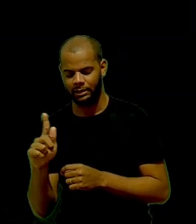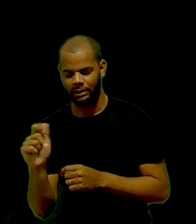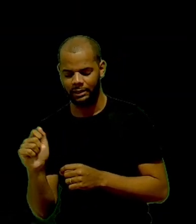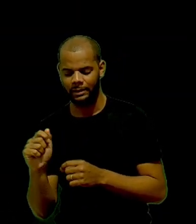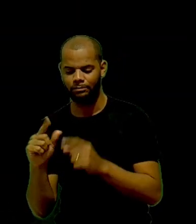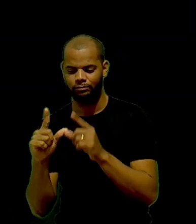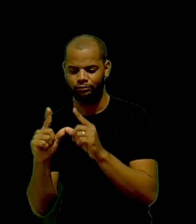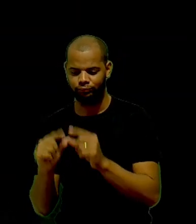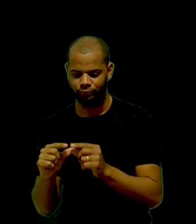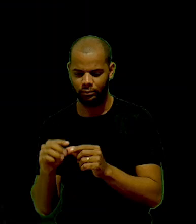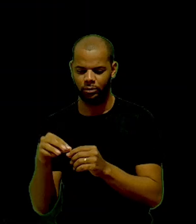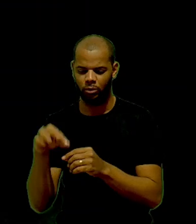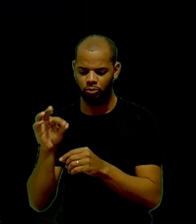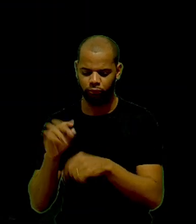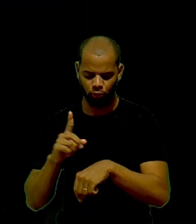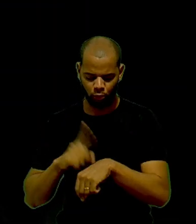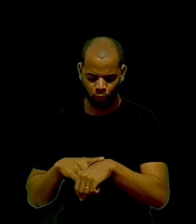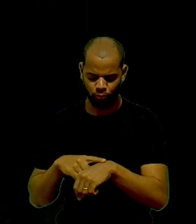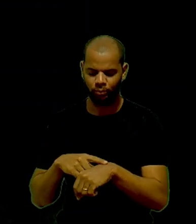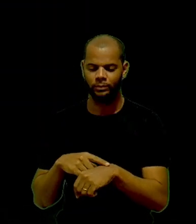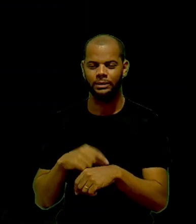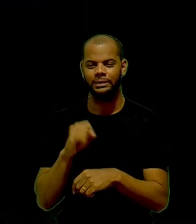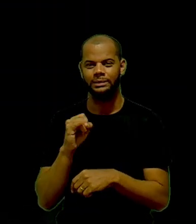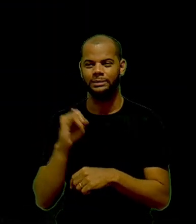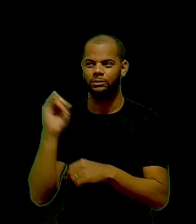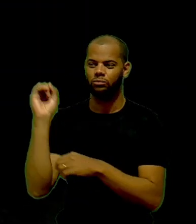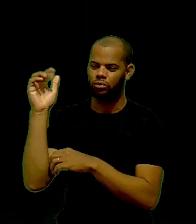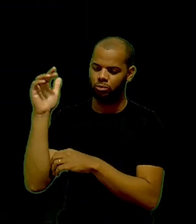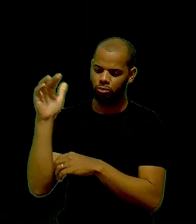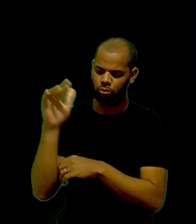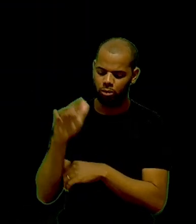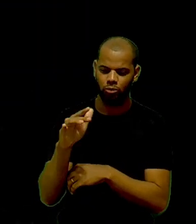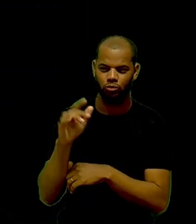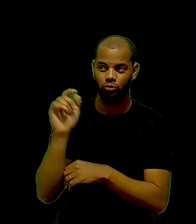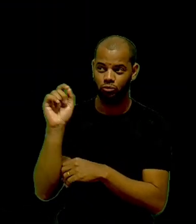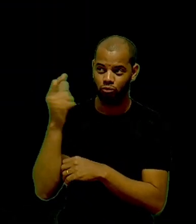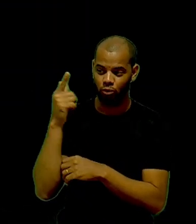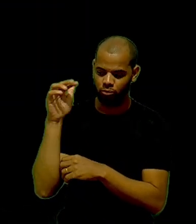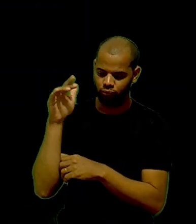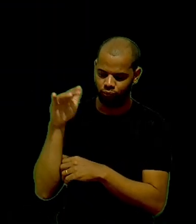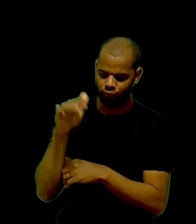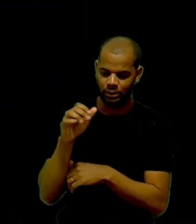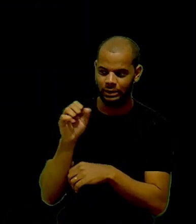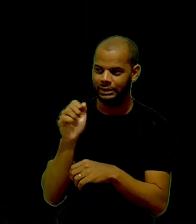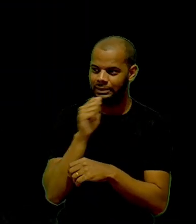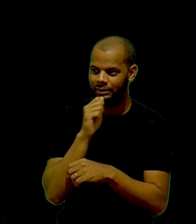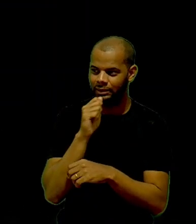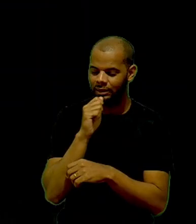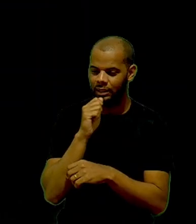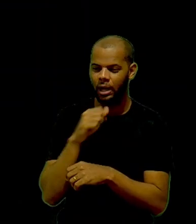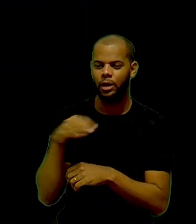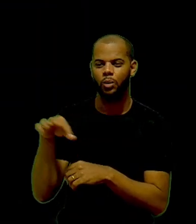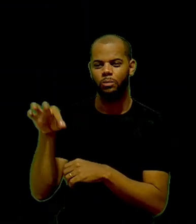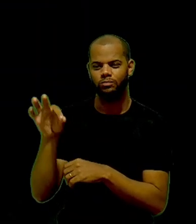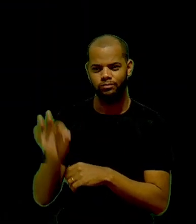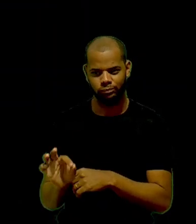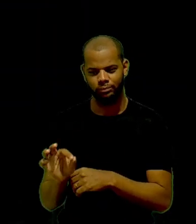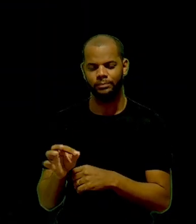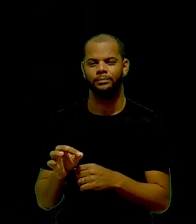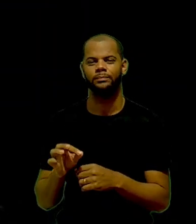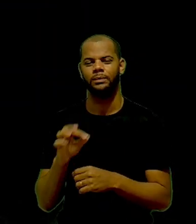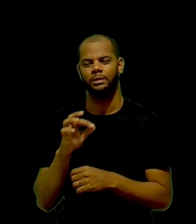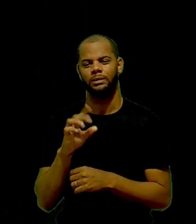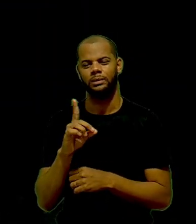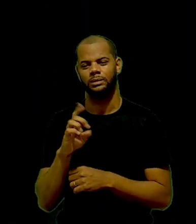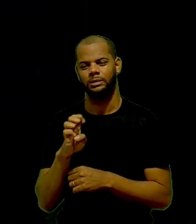hora, se tiver radiação solar, carrega. De tal a tal hora, não tem mais radiação solar, descarrega.